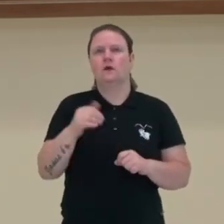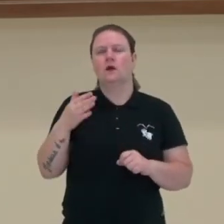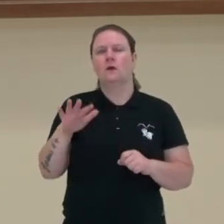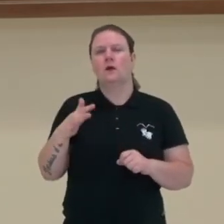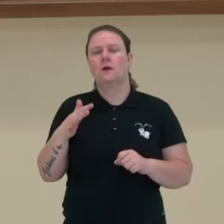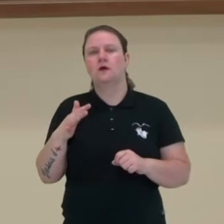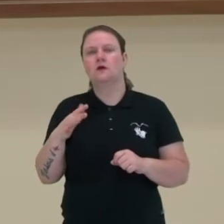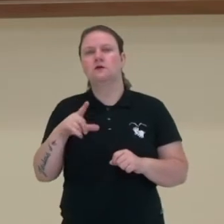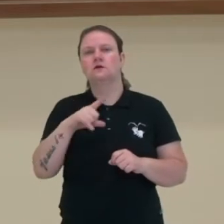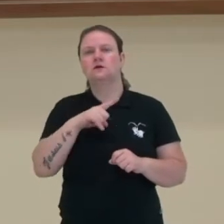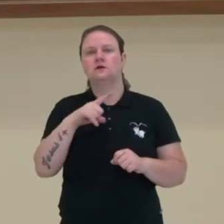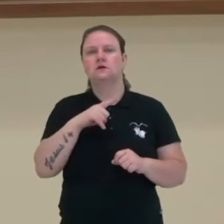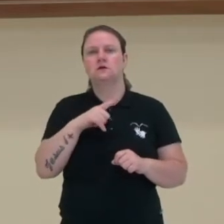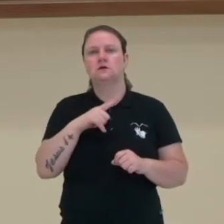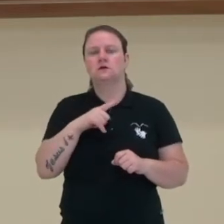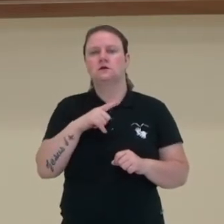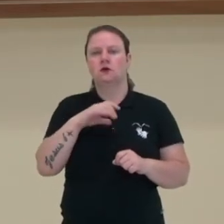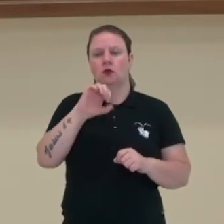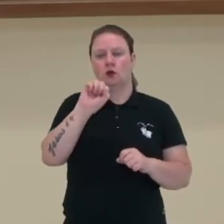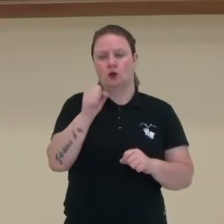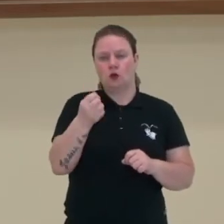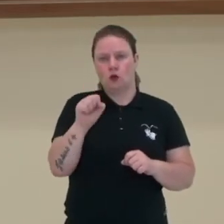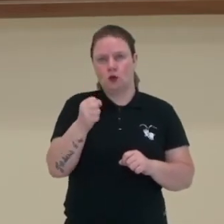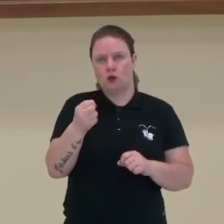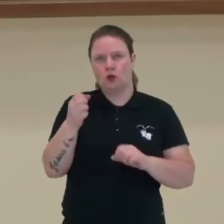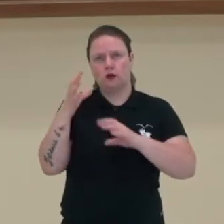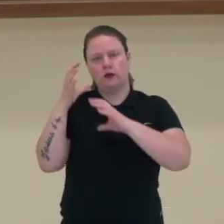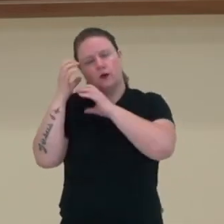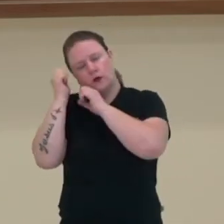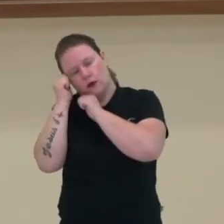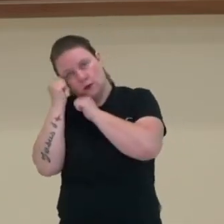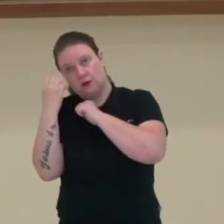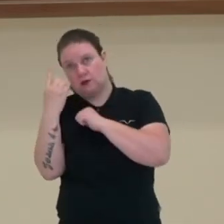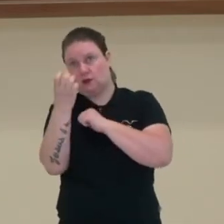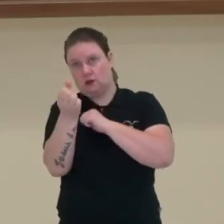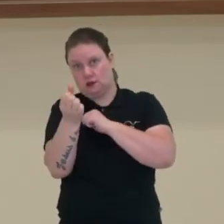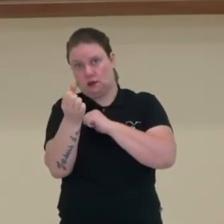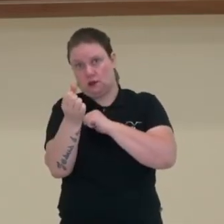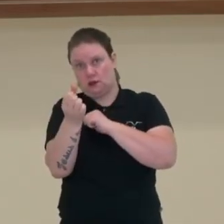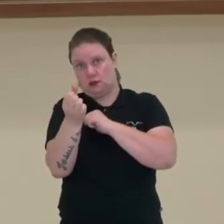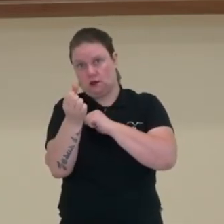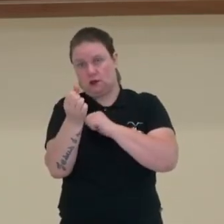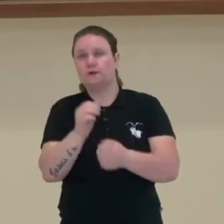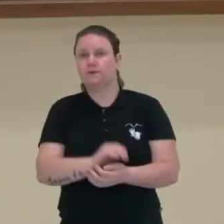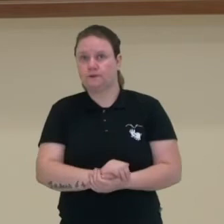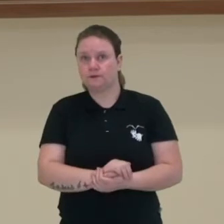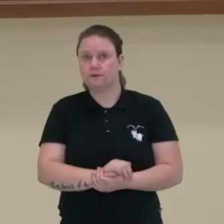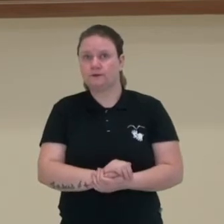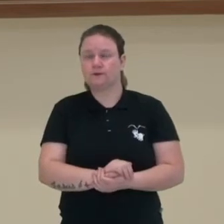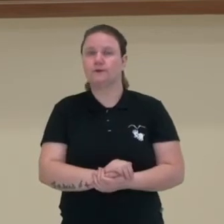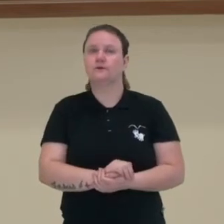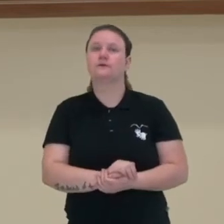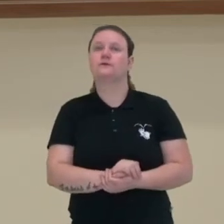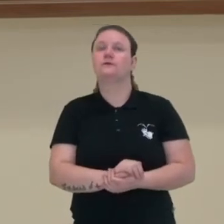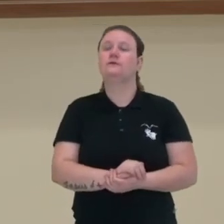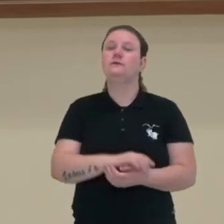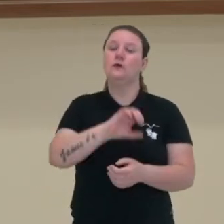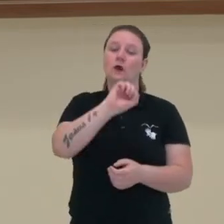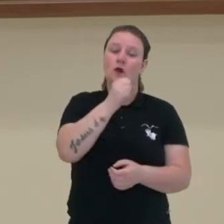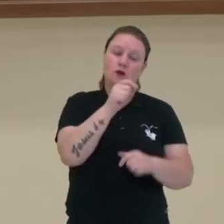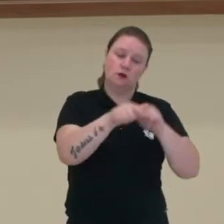matemática, mas, ó, 8 você precisa dormir, já vão dar 16 horas. Então, são 8 trabalhando, 8 dormindo, né?